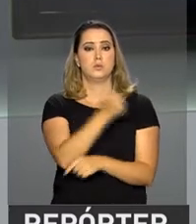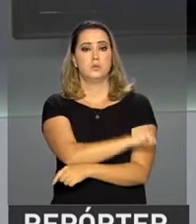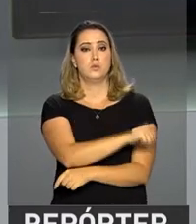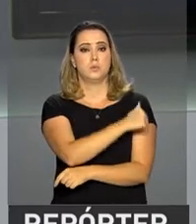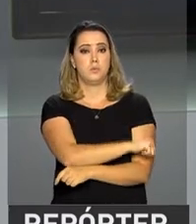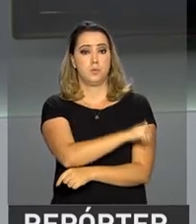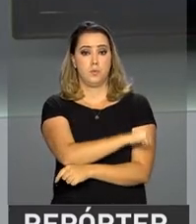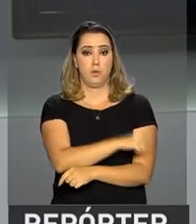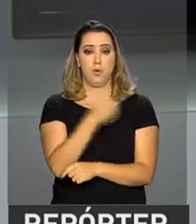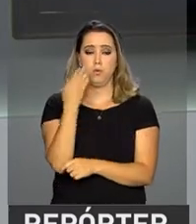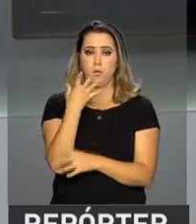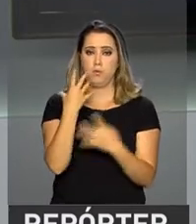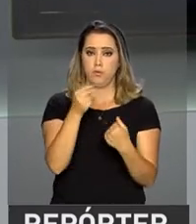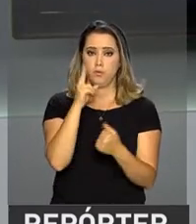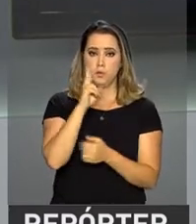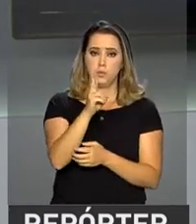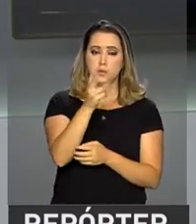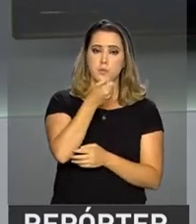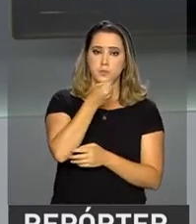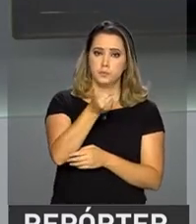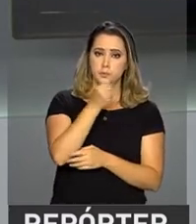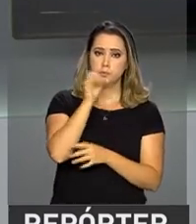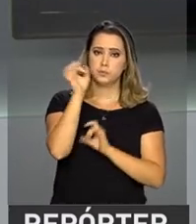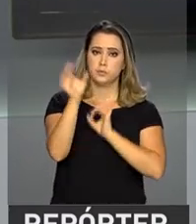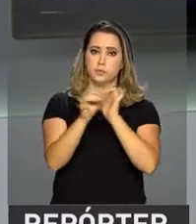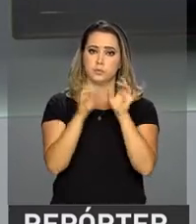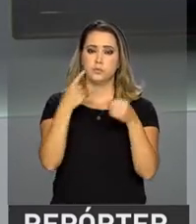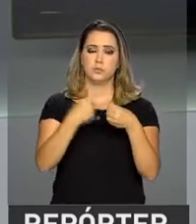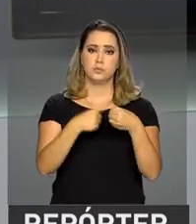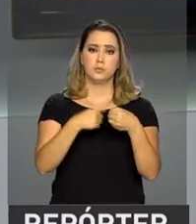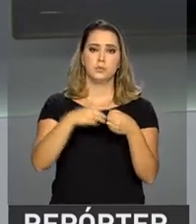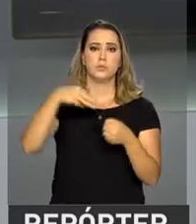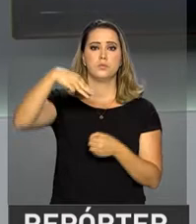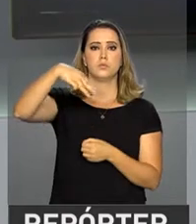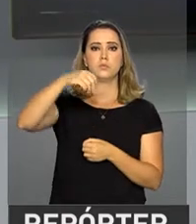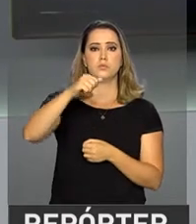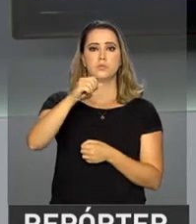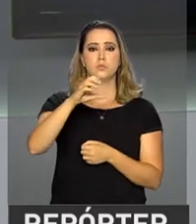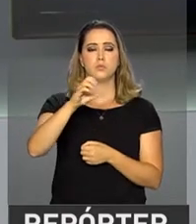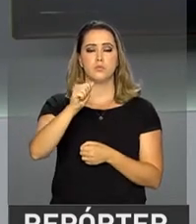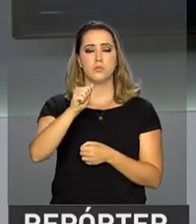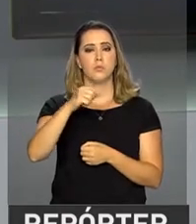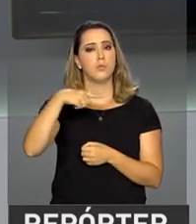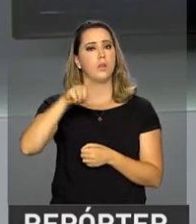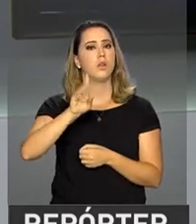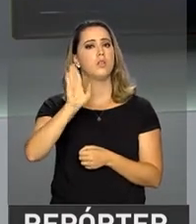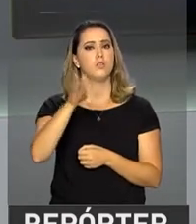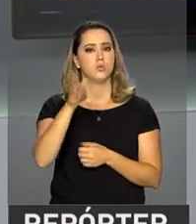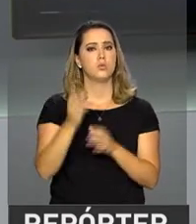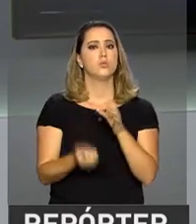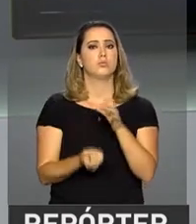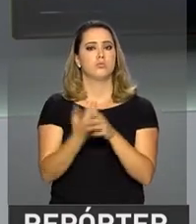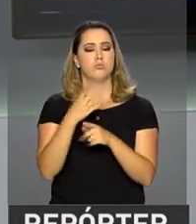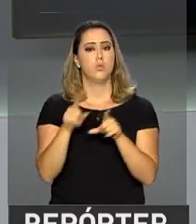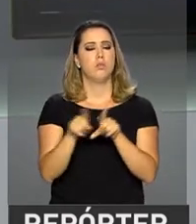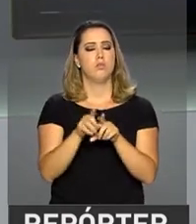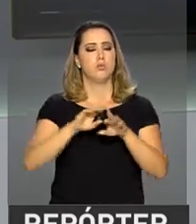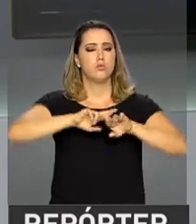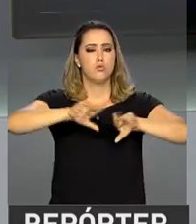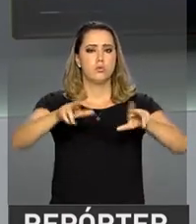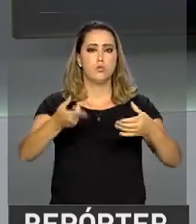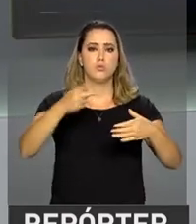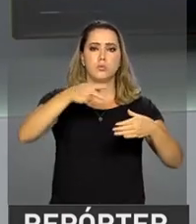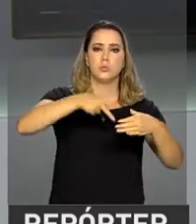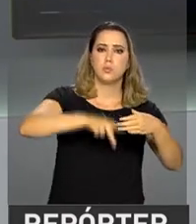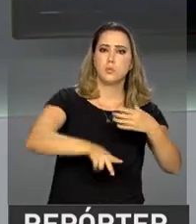janeiro nós vamos agora conferir uma reportagem especial sobre a cidade de macaé que já é uma grande produtora de petróleo e que agora